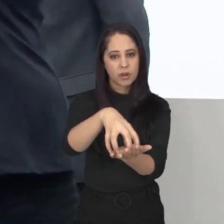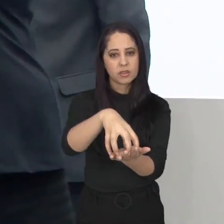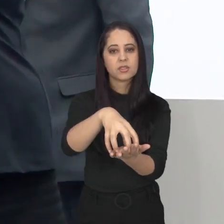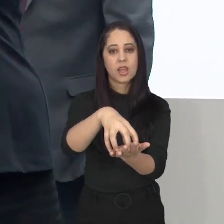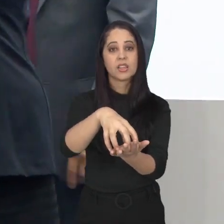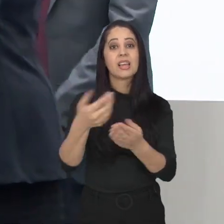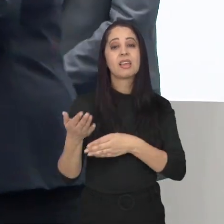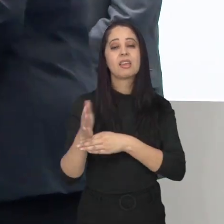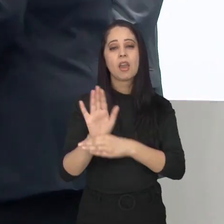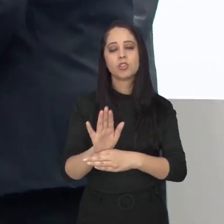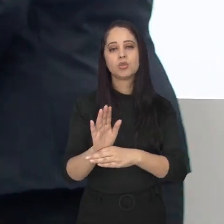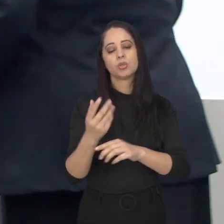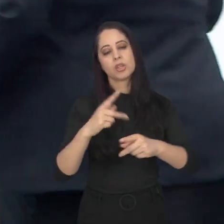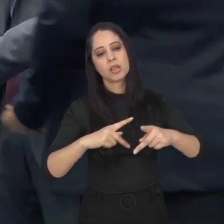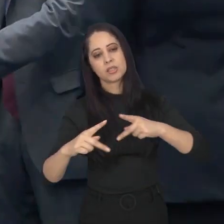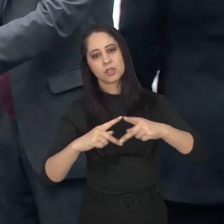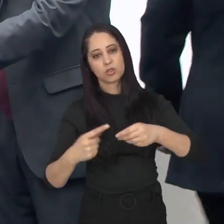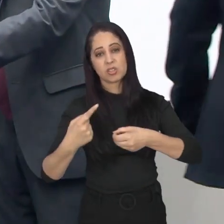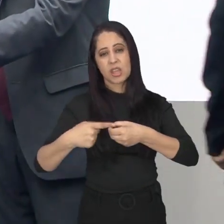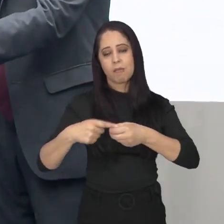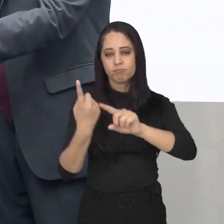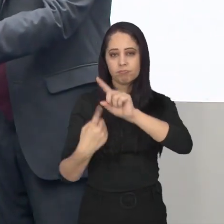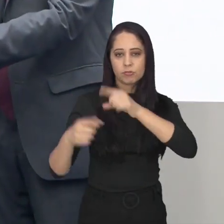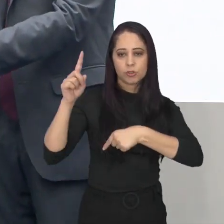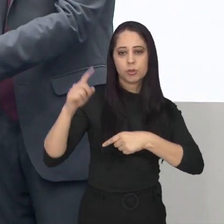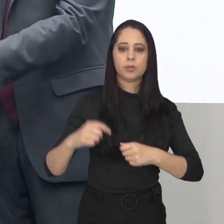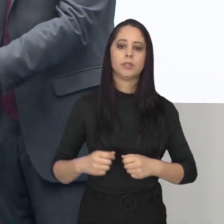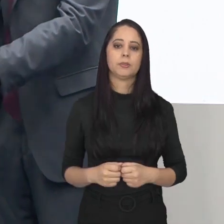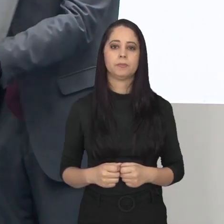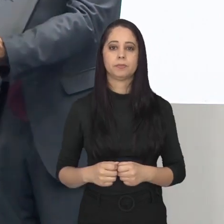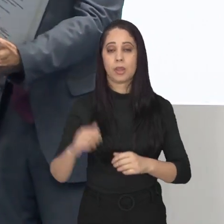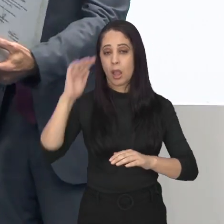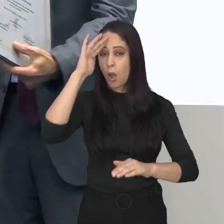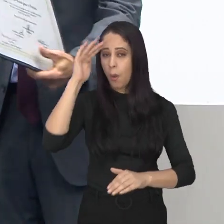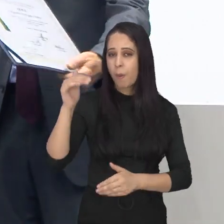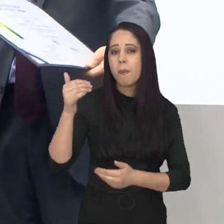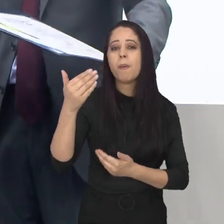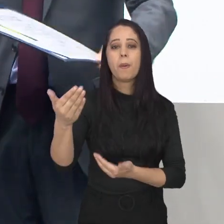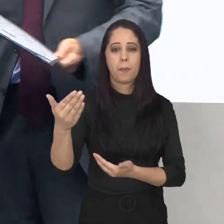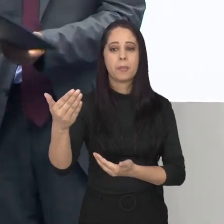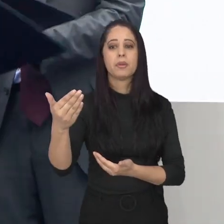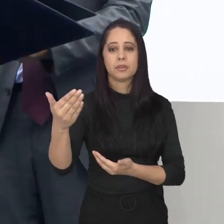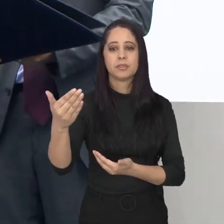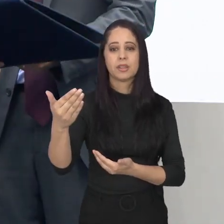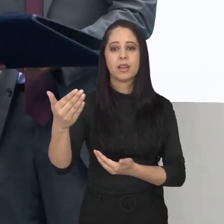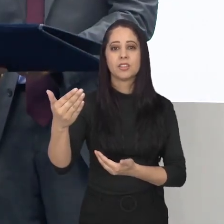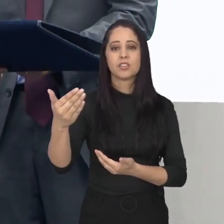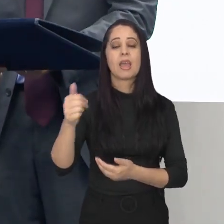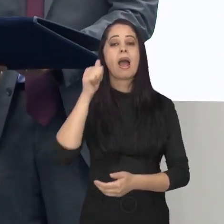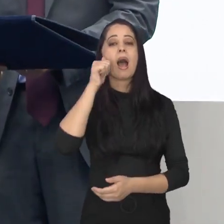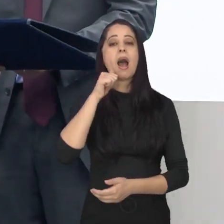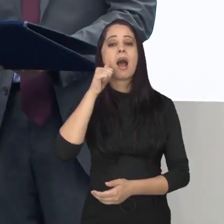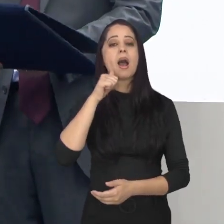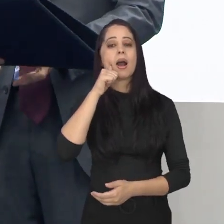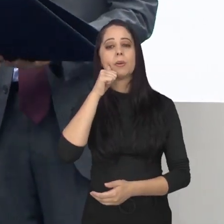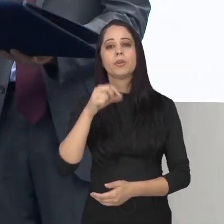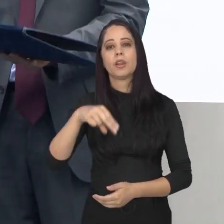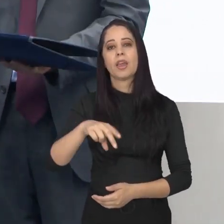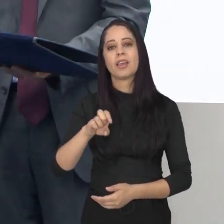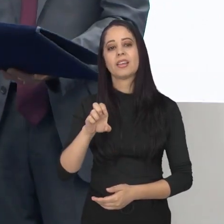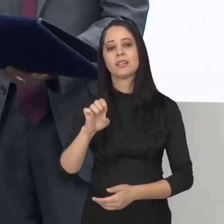você, a sua geração, do Coronel Osíris, construíram essa cidade. A cerimônia contou com